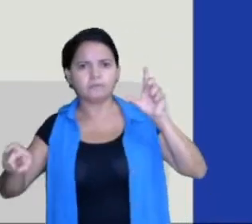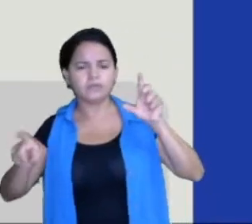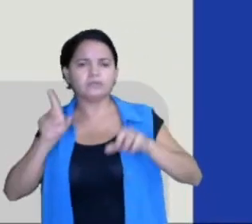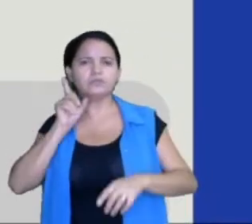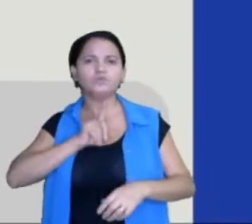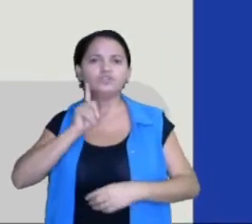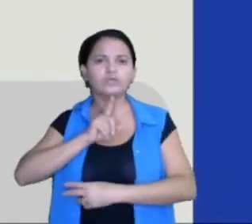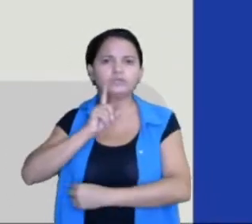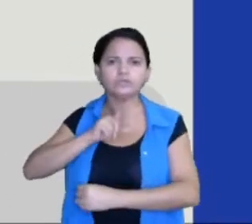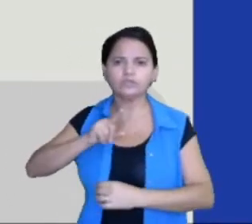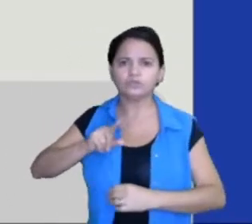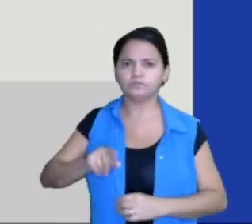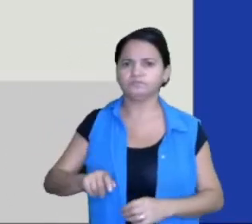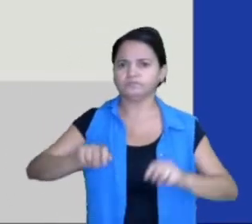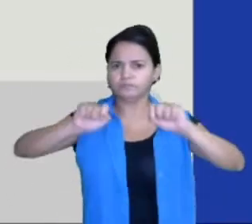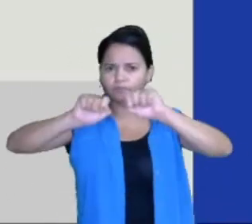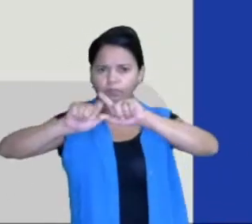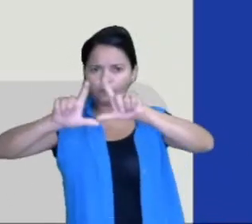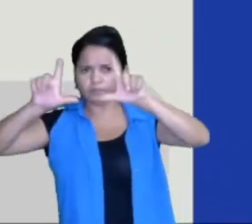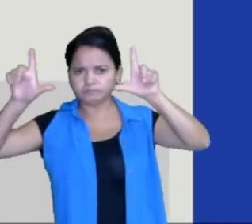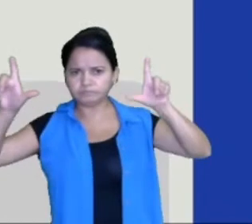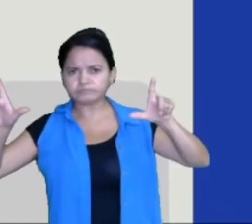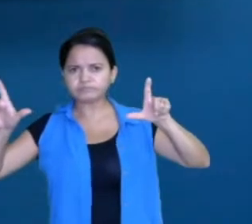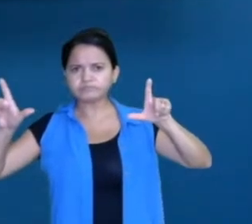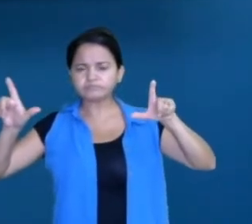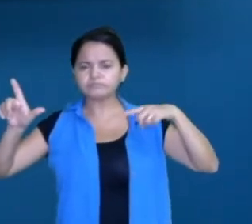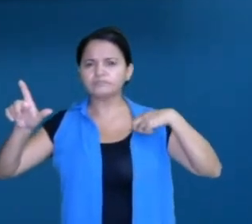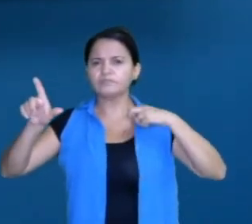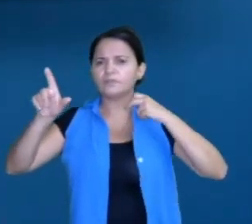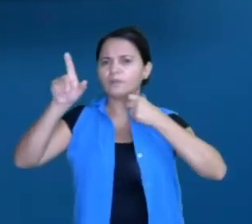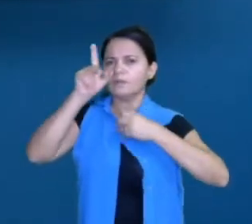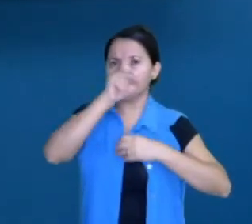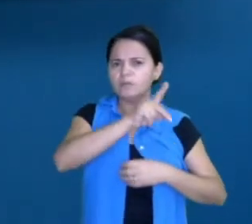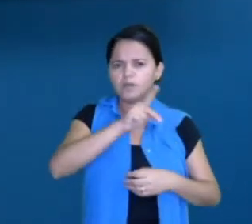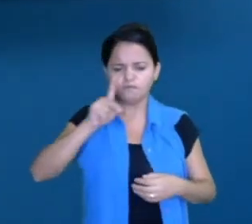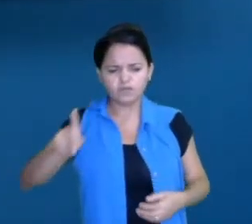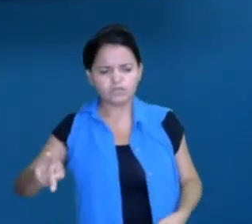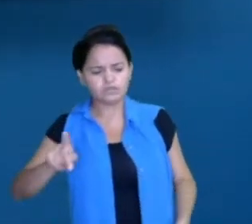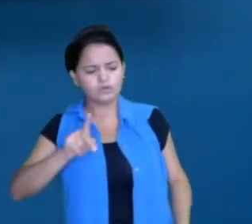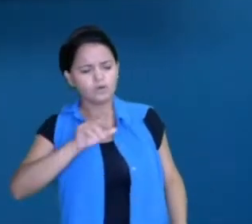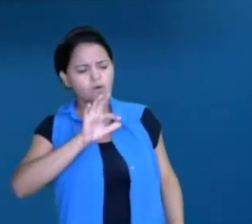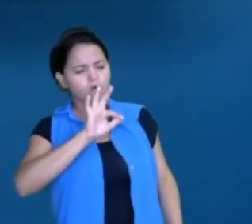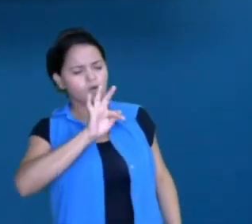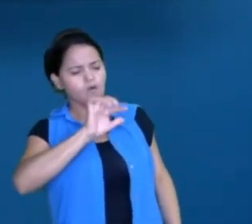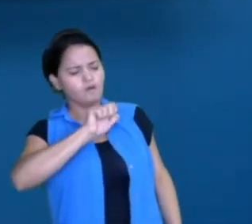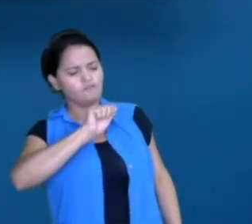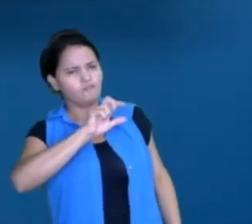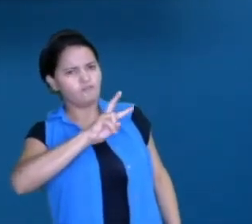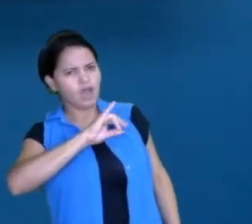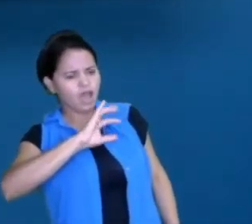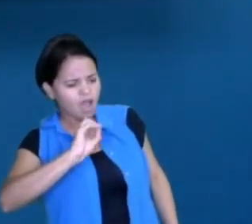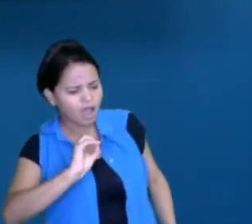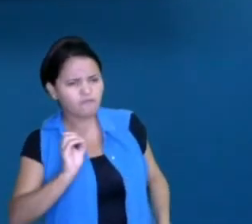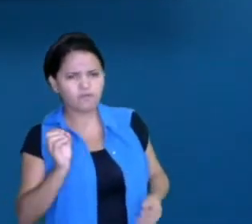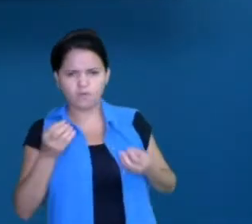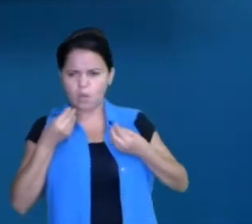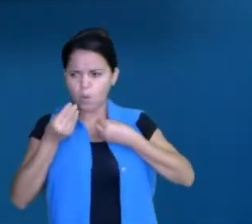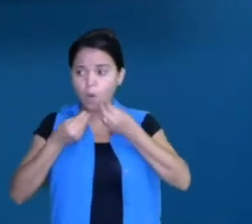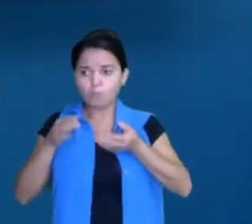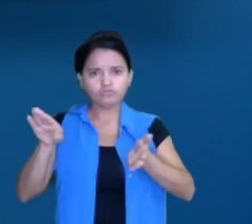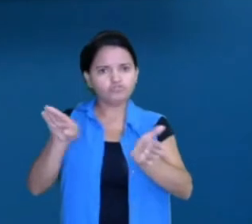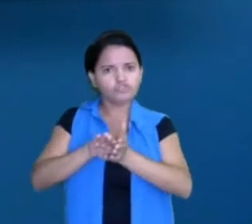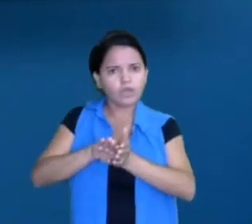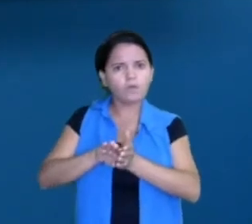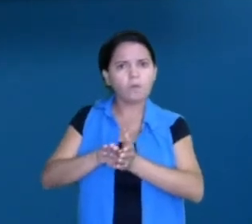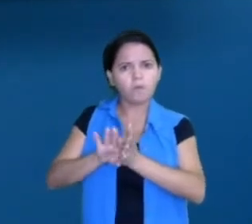Vou pedir para o pessoal abrir a câmera aqui, professor Flávio, que eu quero explicar para vocês como foi que chegou nesse ponto,